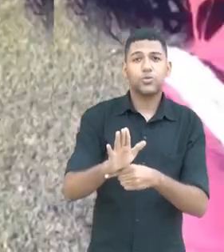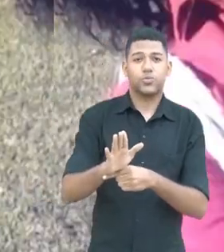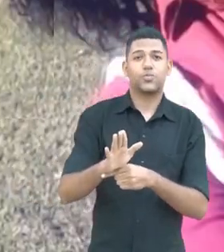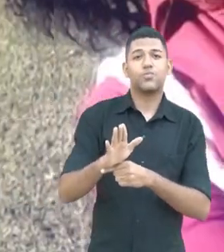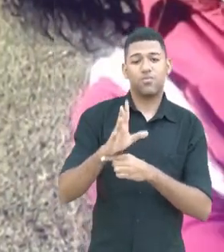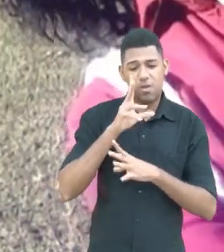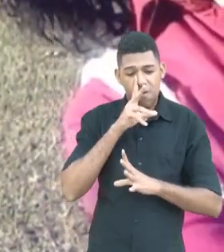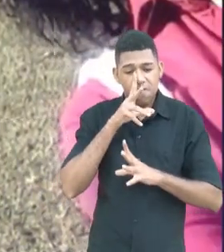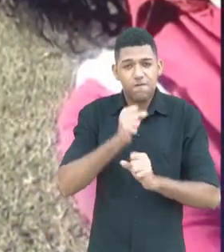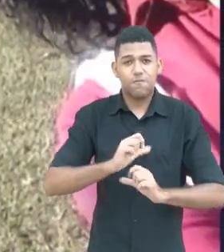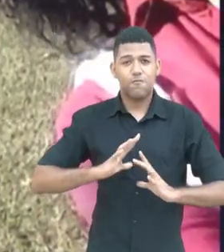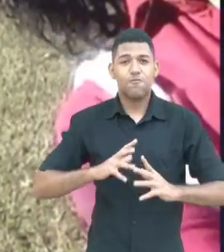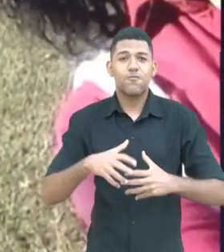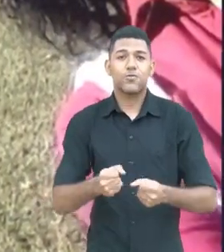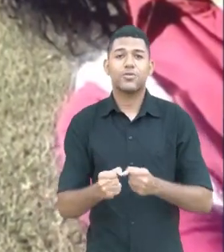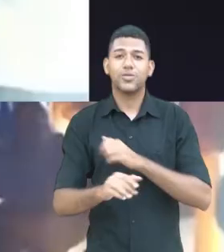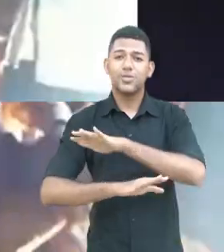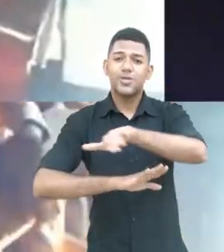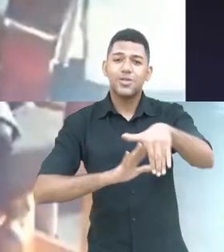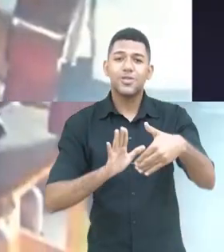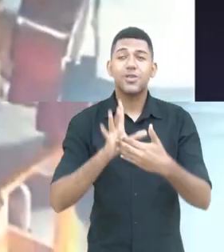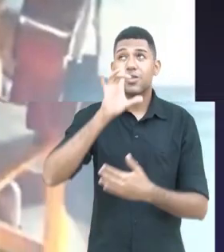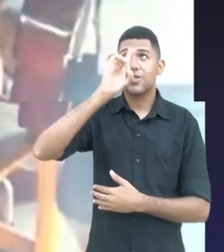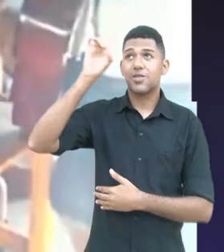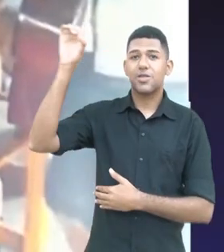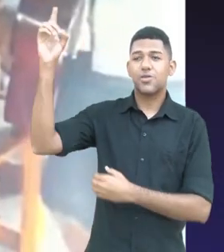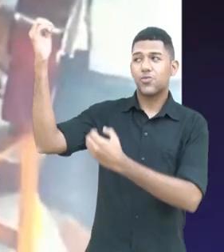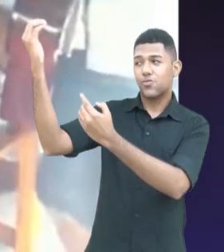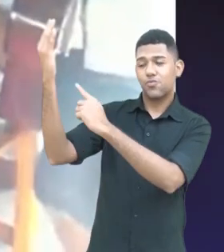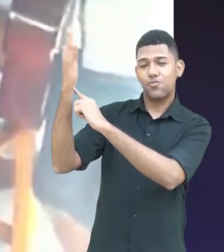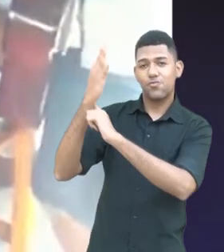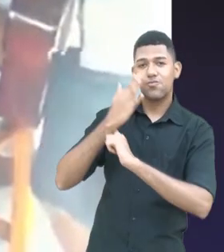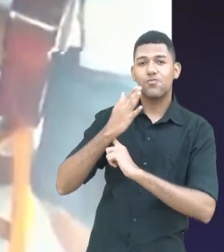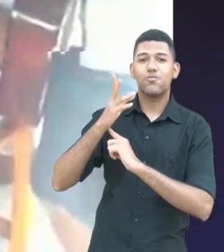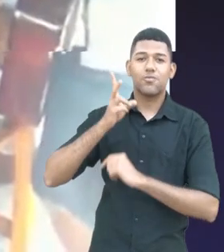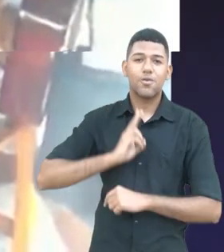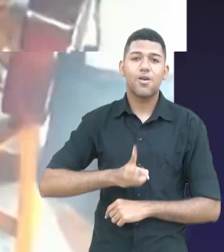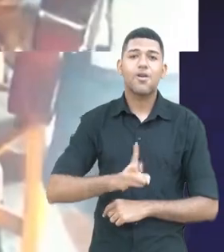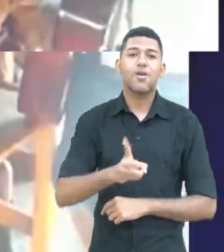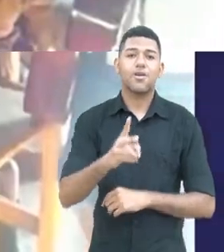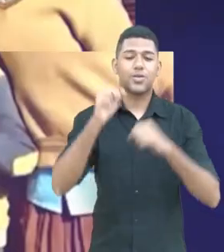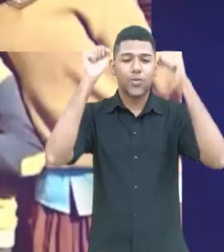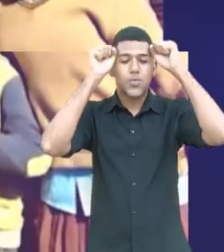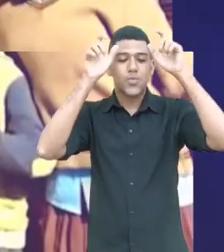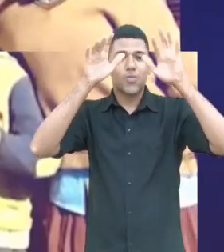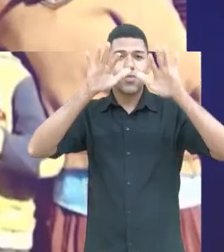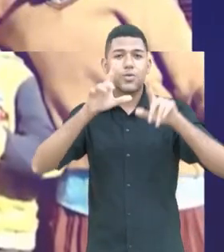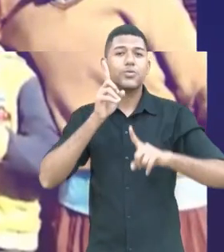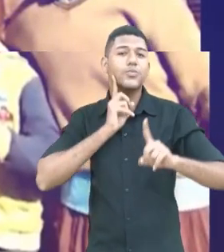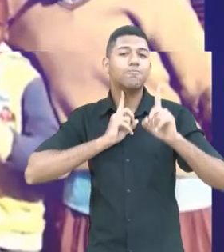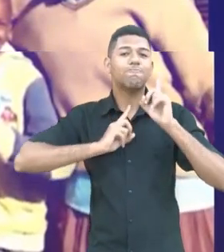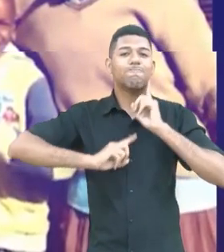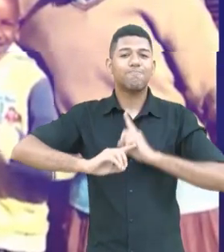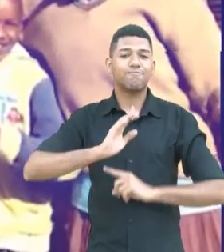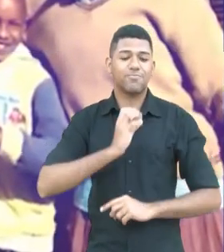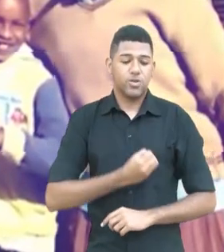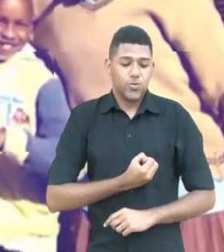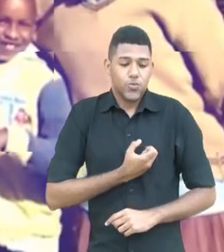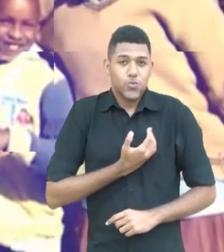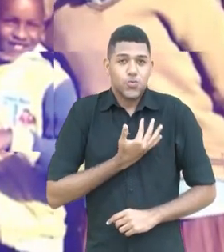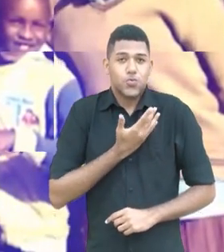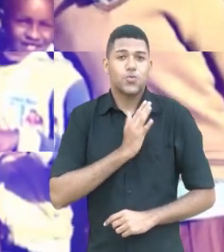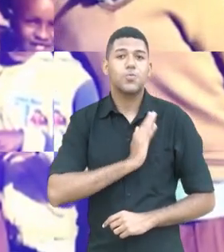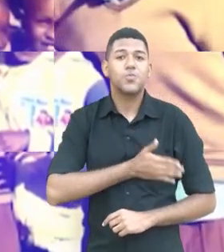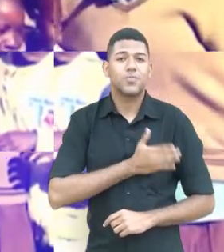todos. O nosso Deus vai continuar nos ajudando a mantermos essa chama viva em nossos corações,